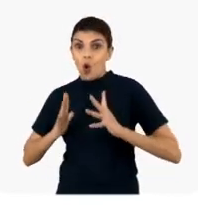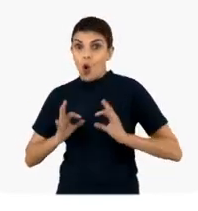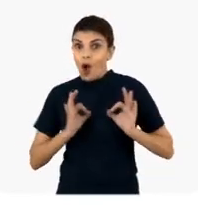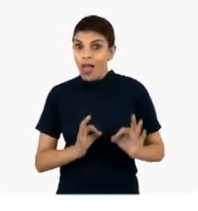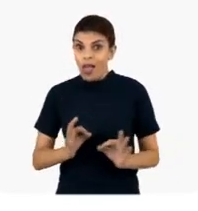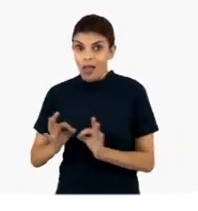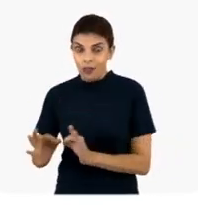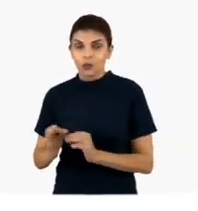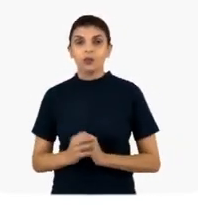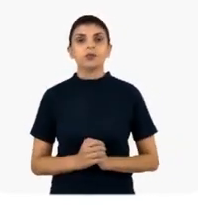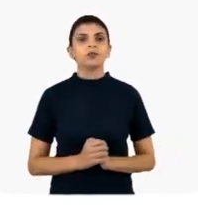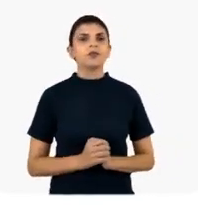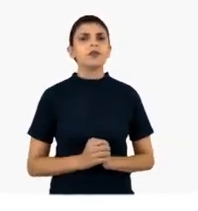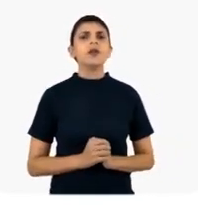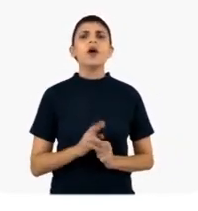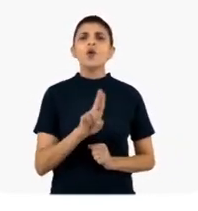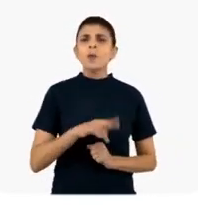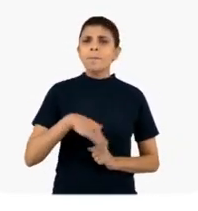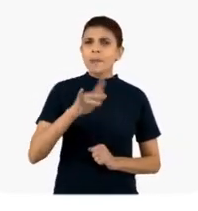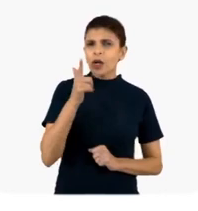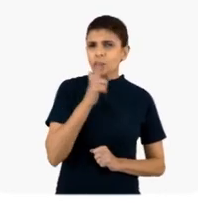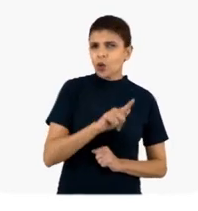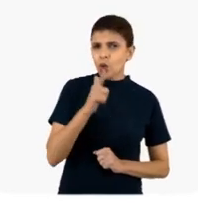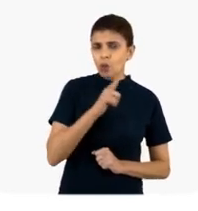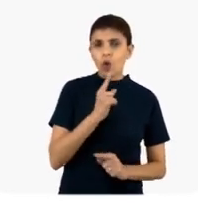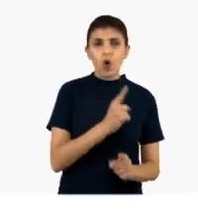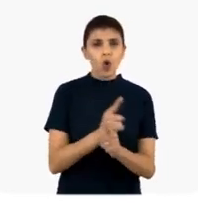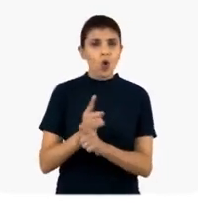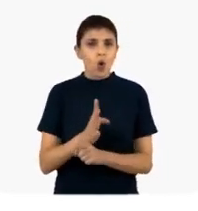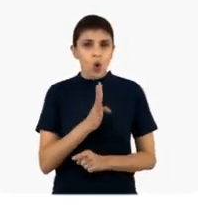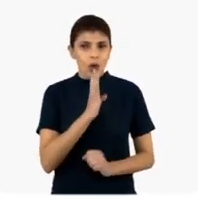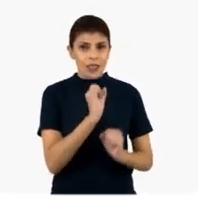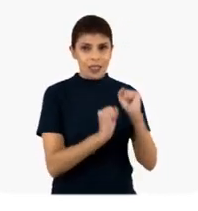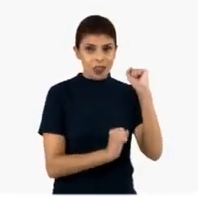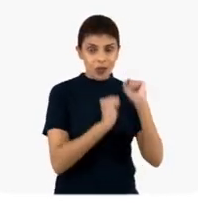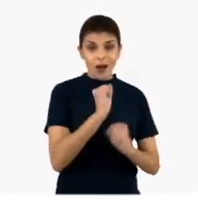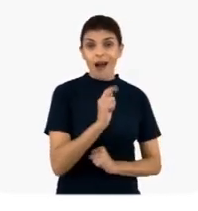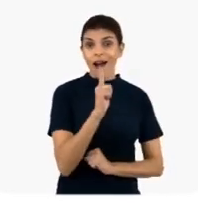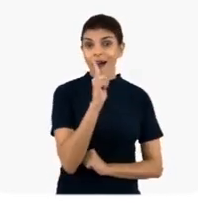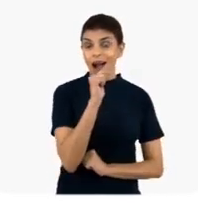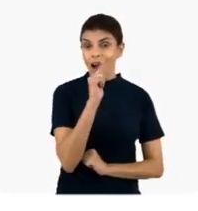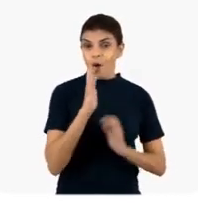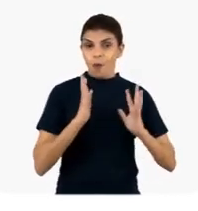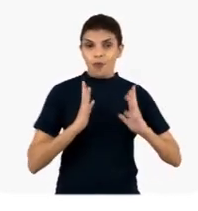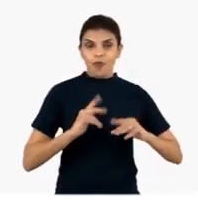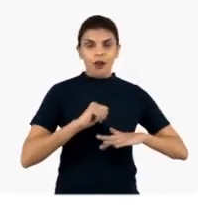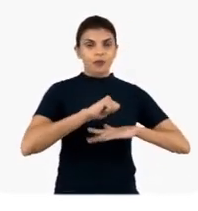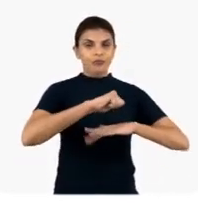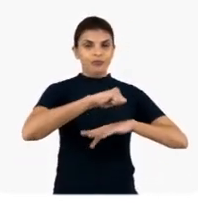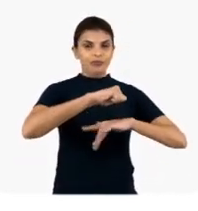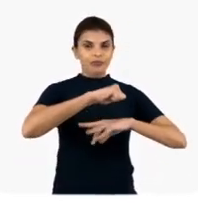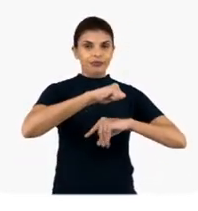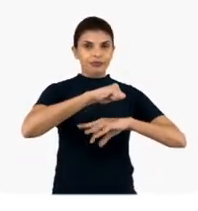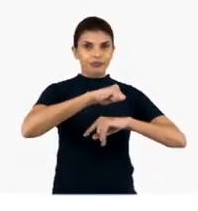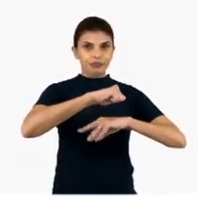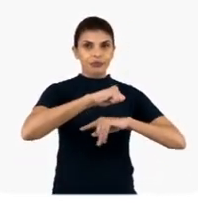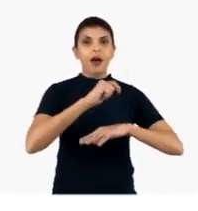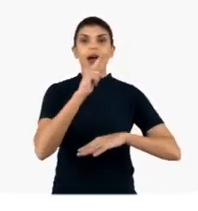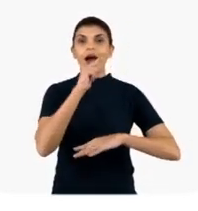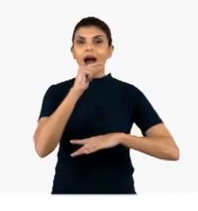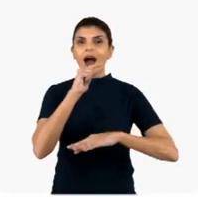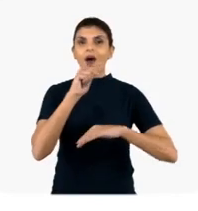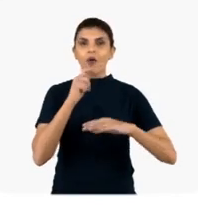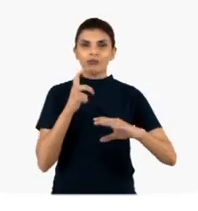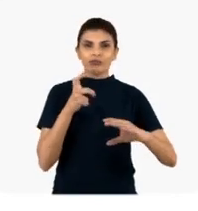de um processo. As utilidades mais comuns que nós conhecemos dentro da indústria é a água purificada, a água para